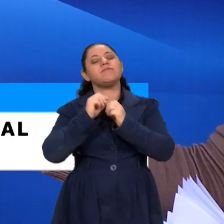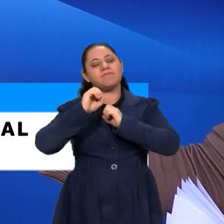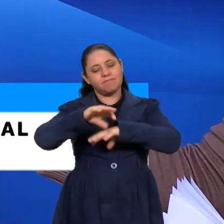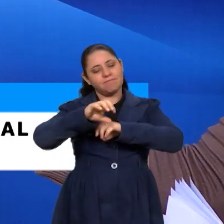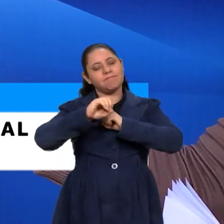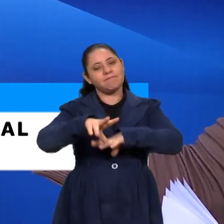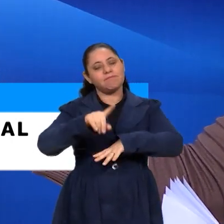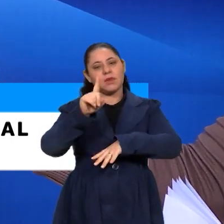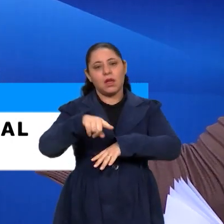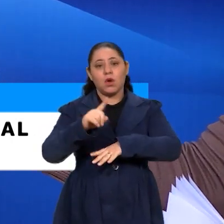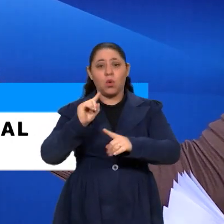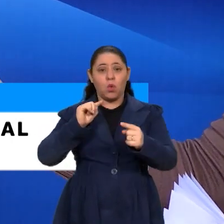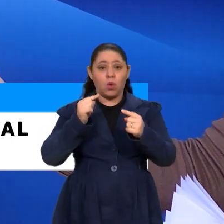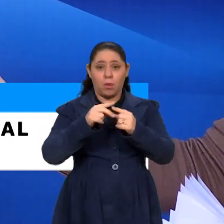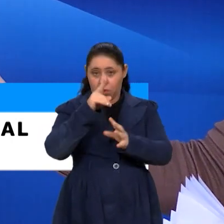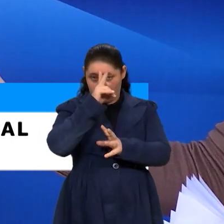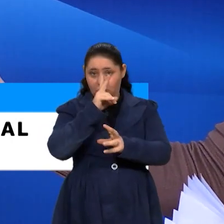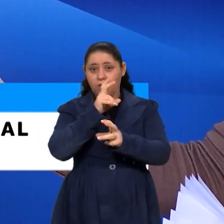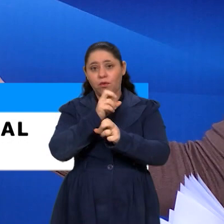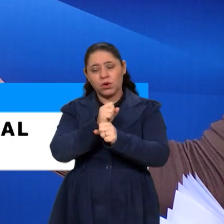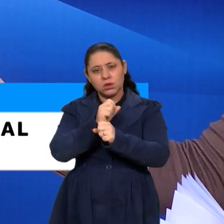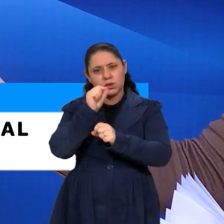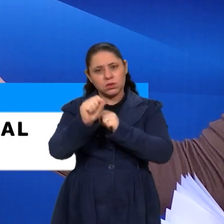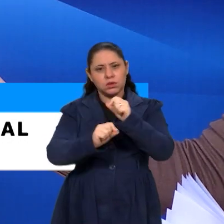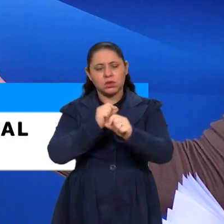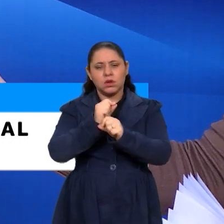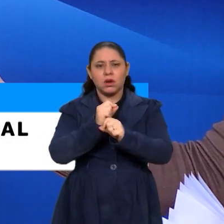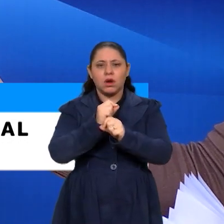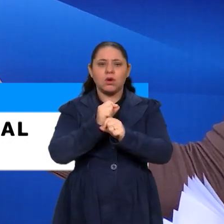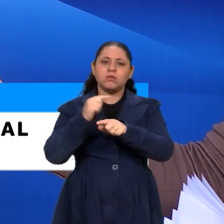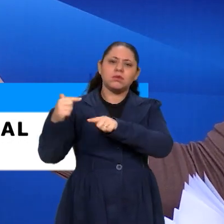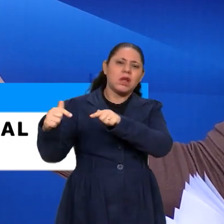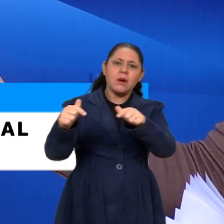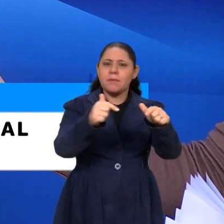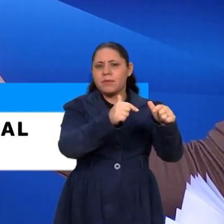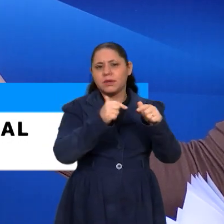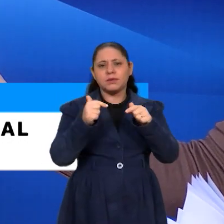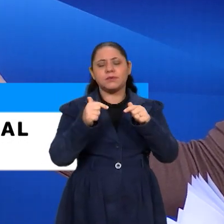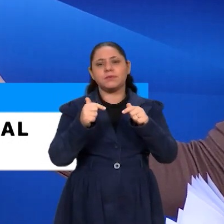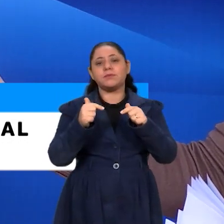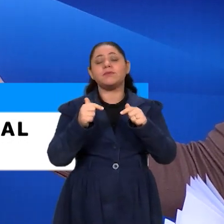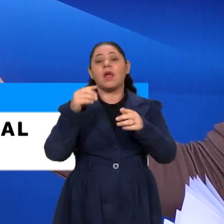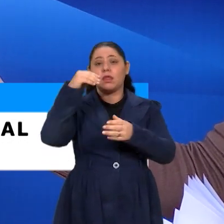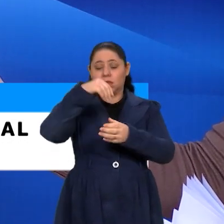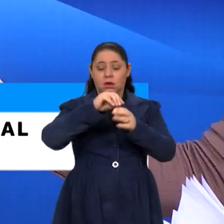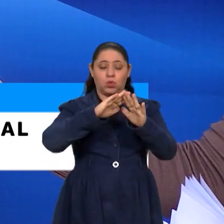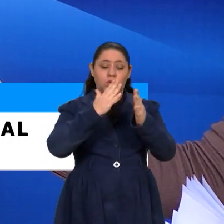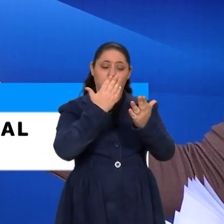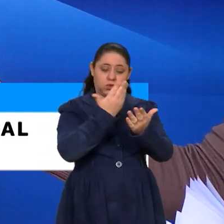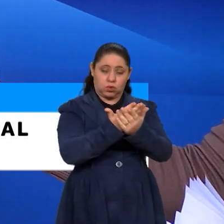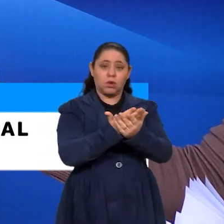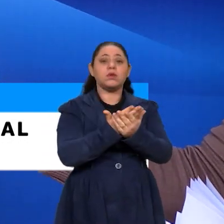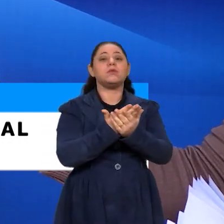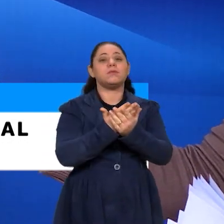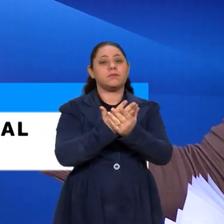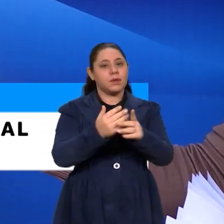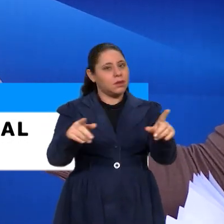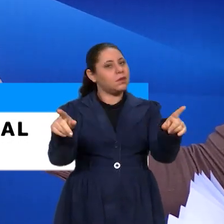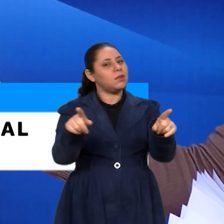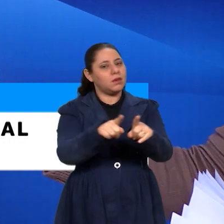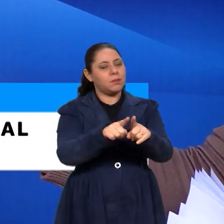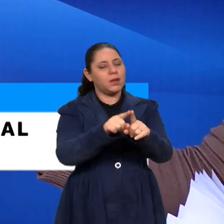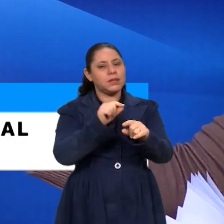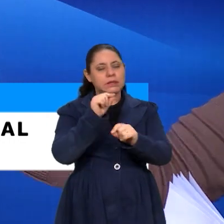da educação. Então, o objetivo de fortalecer, né, os nossos trabalhos, né, dentro das escolas,